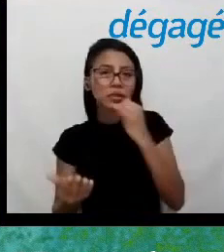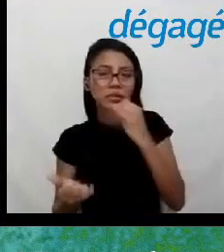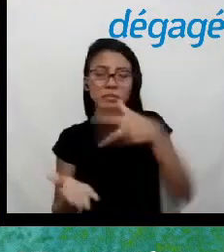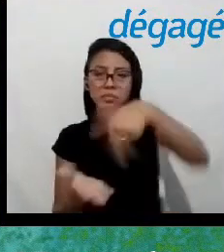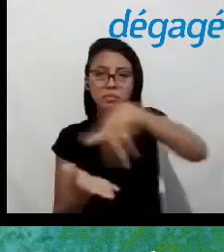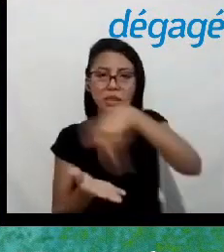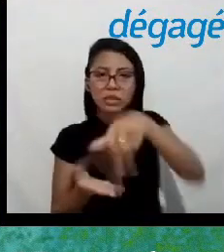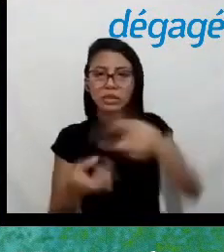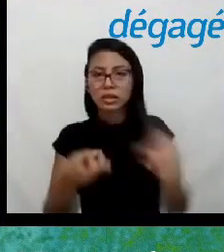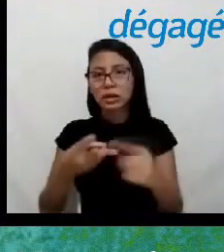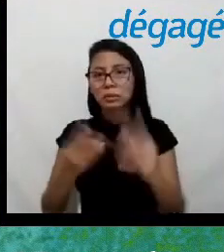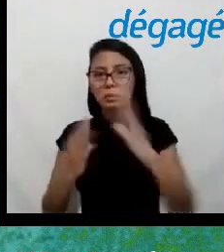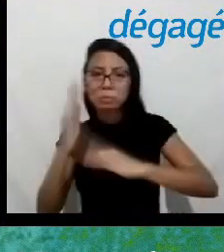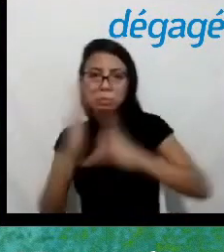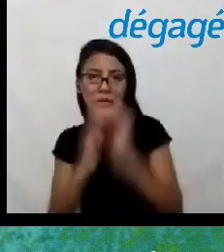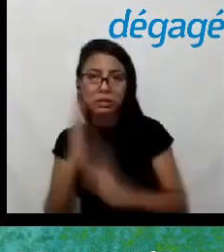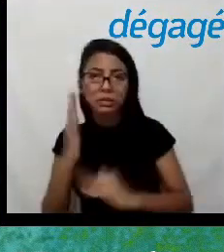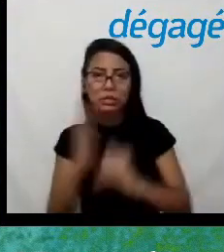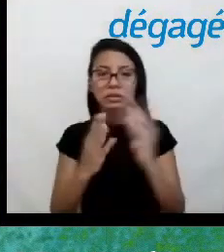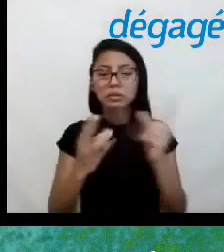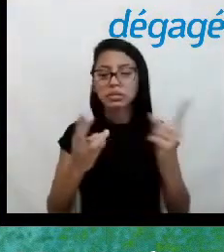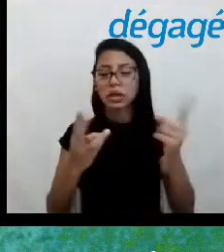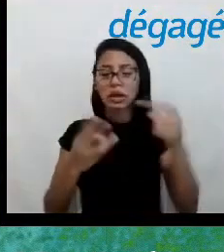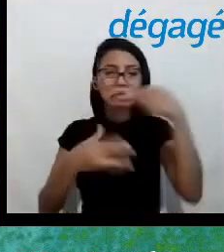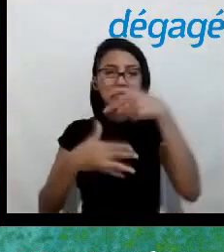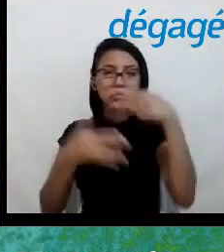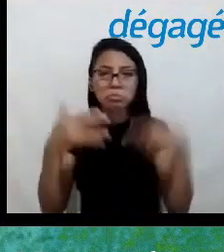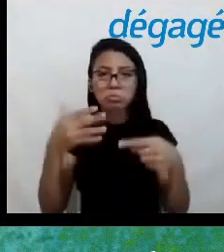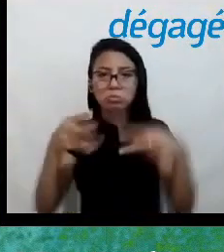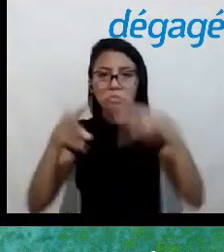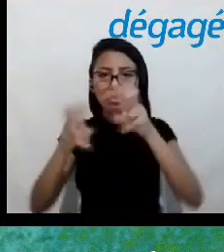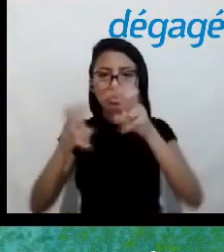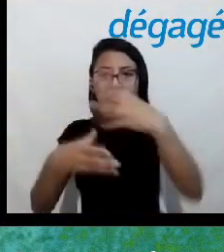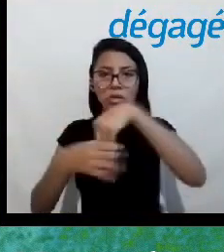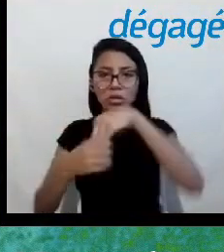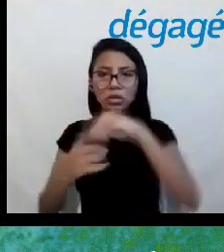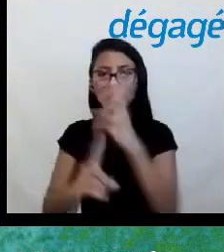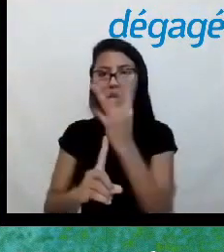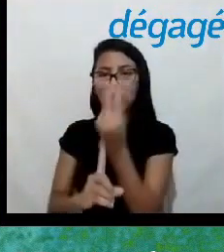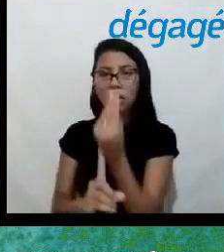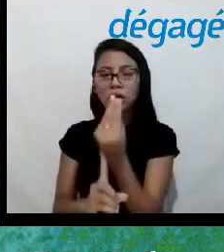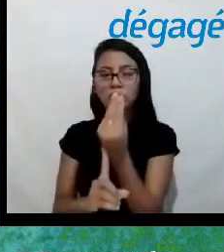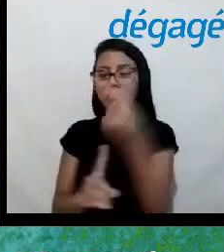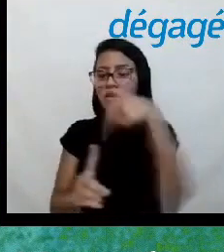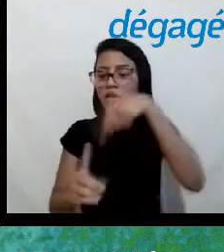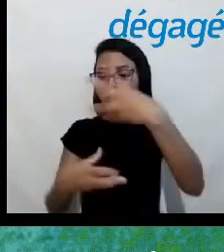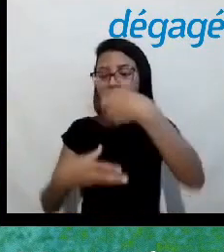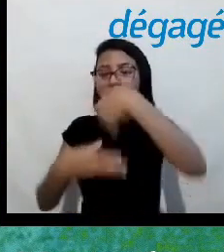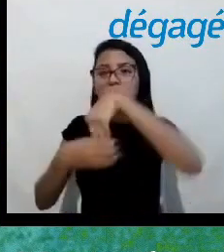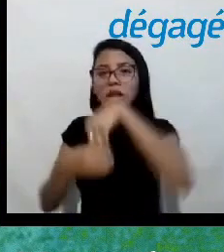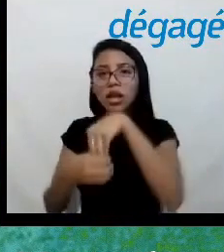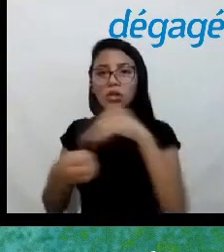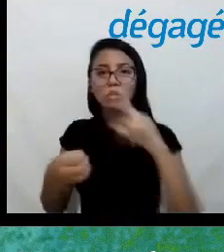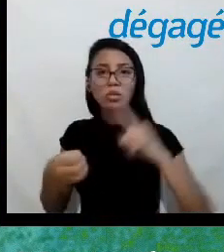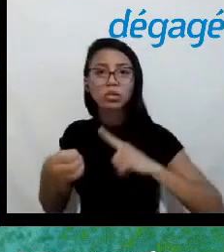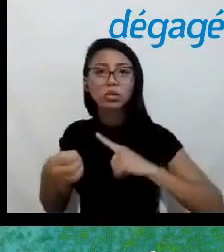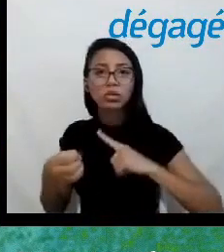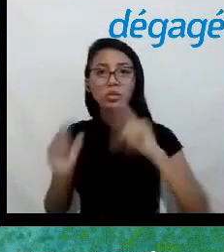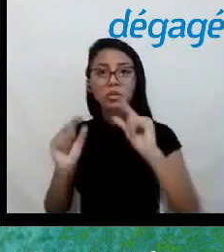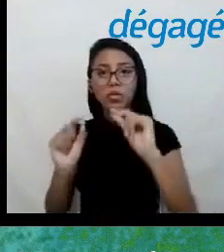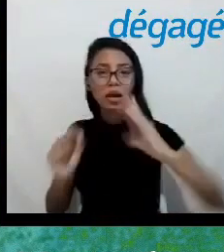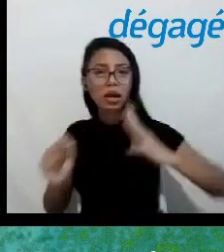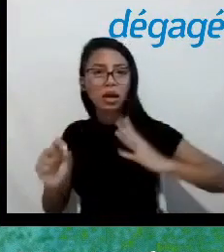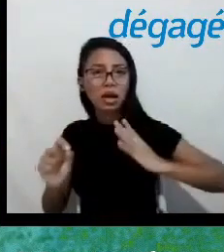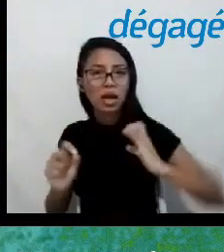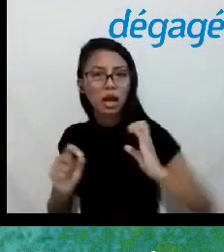refletindo sobre a dimensão ética, poética, estética de sua prática, o artista